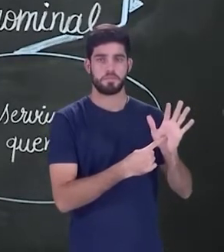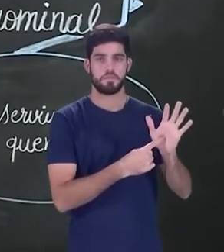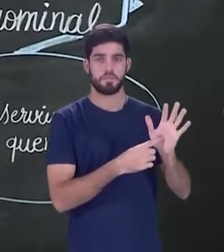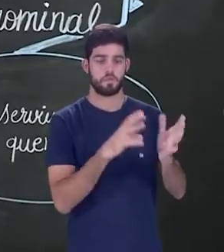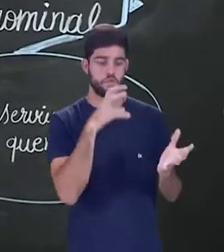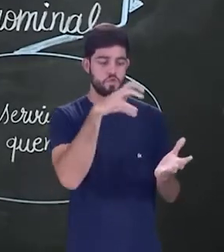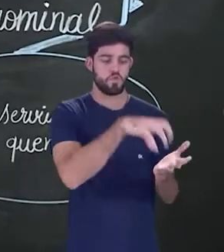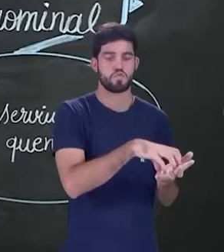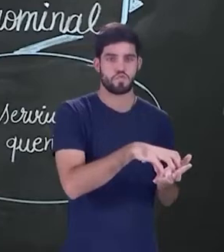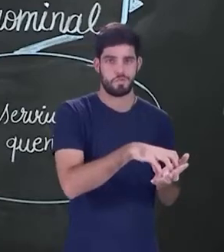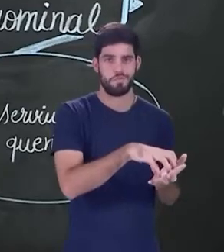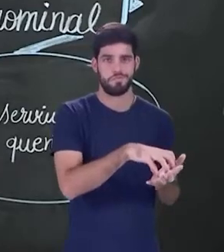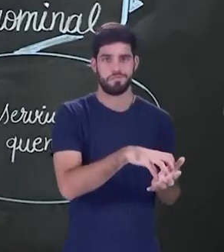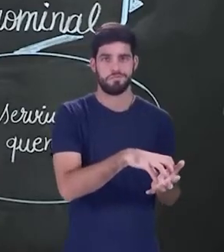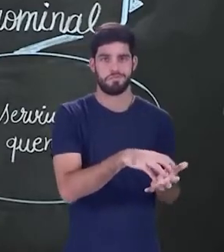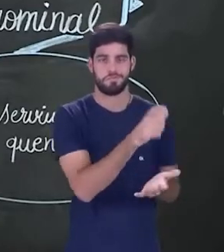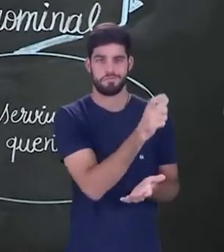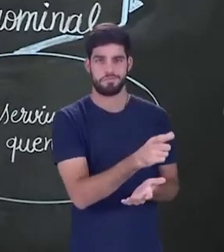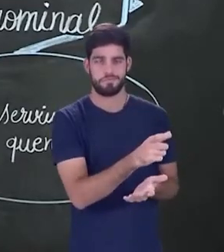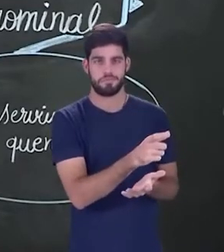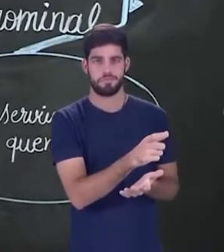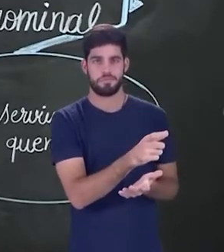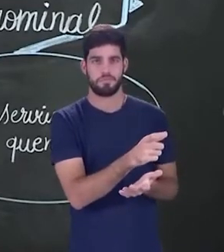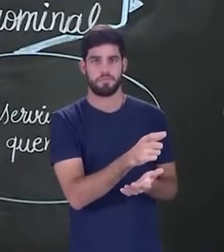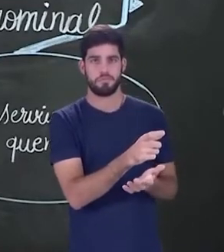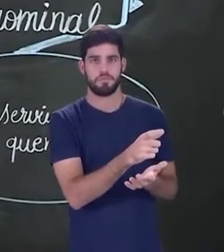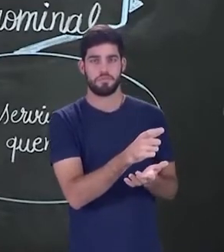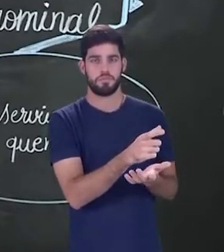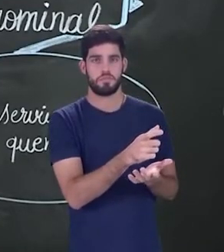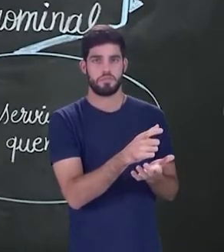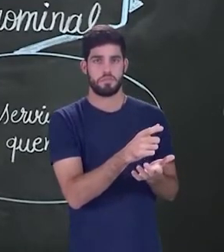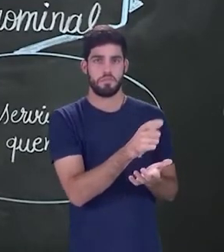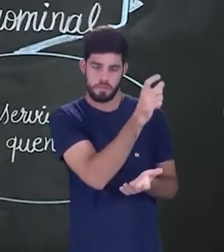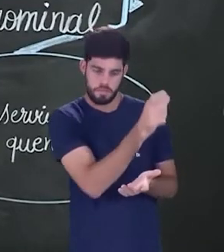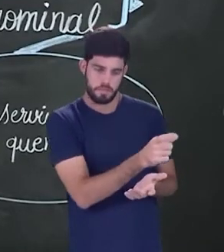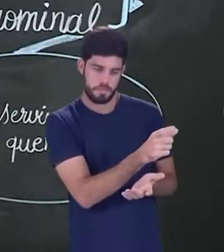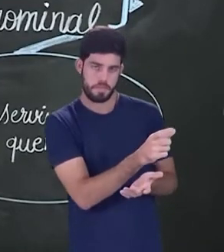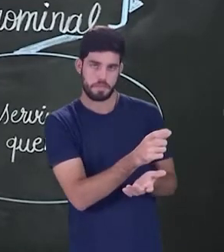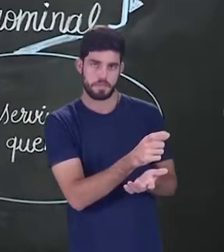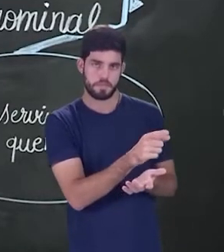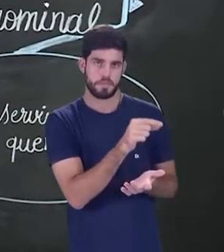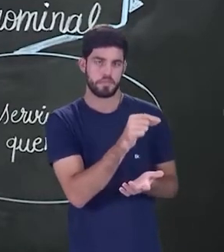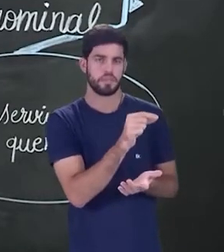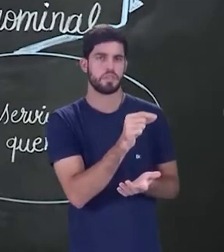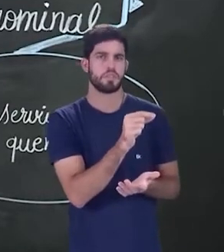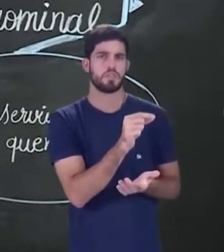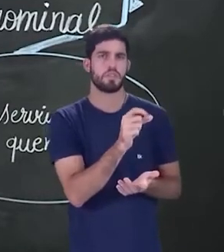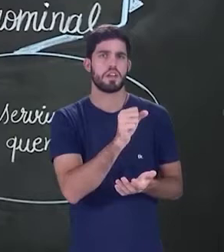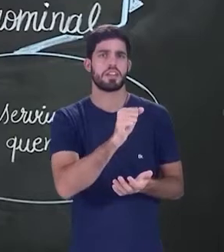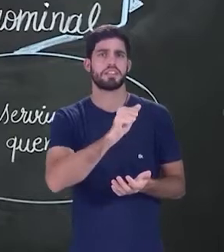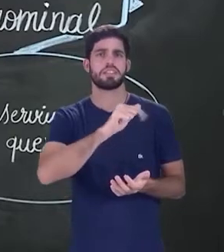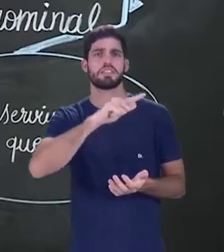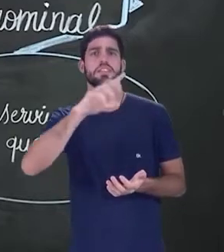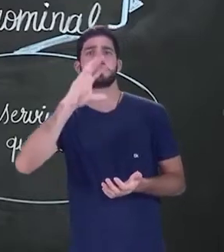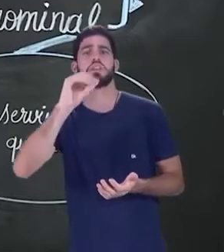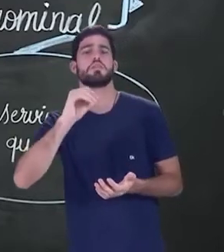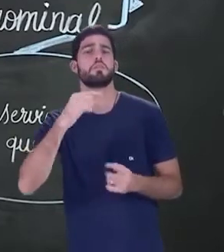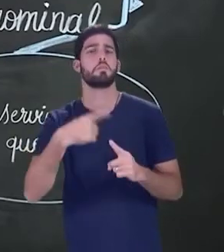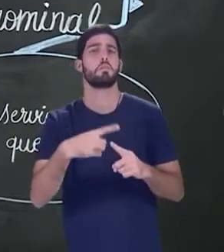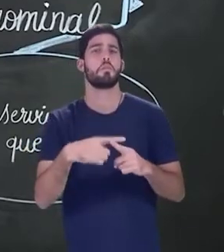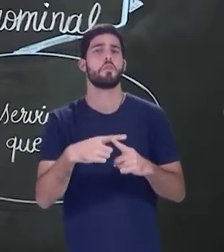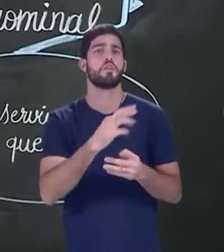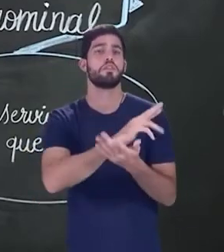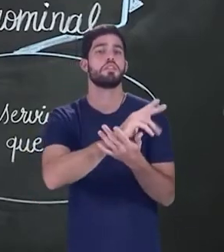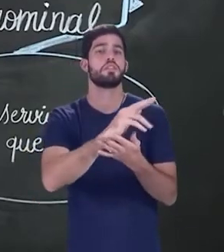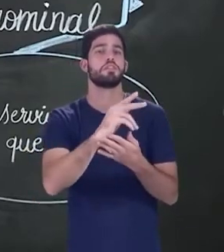reúne a significação principal. Então, as peças teatrais do grupo, as peças são. Por que esse verbo são está no plural? Porque